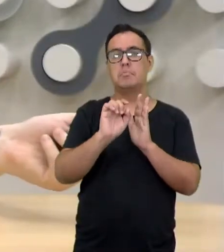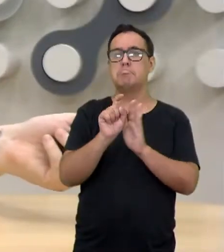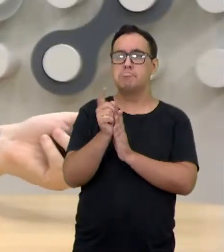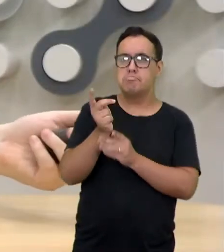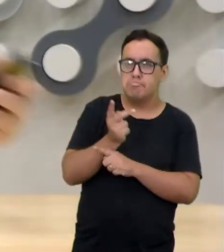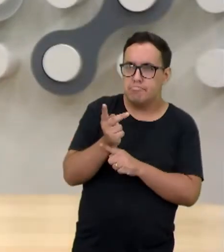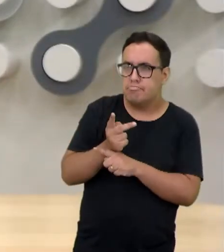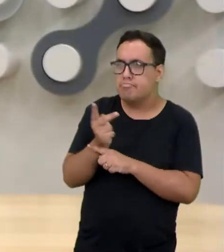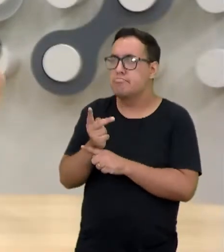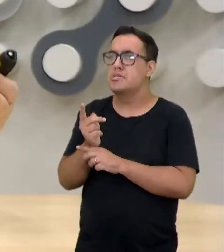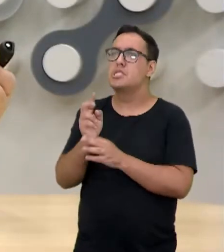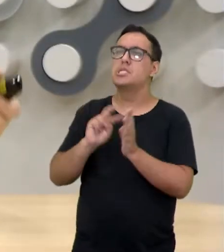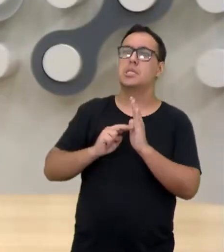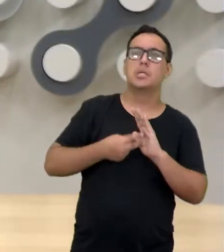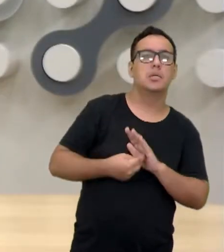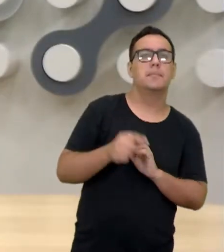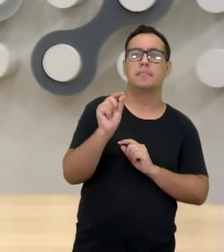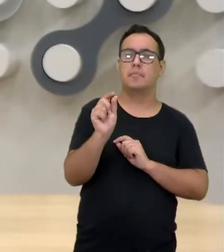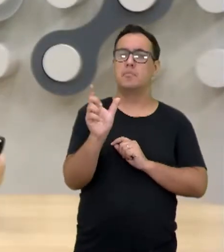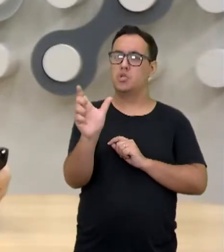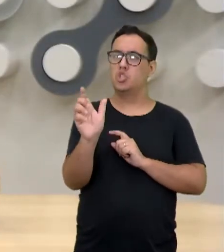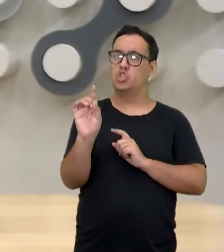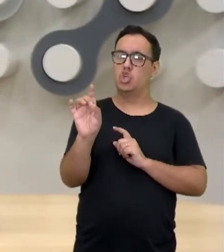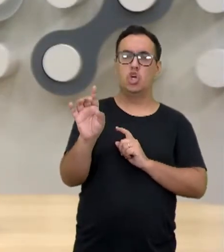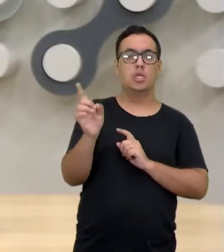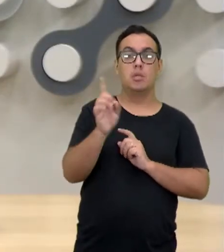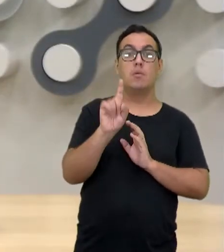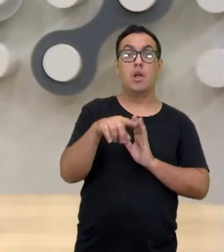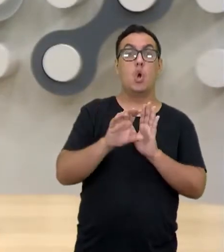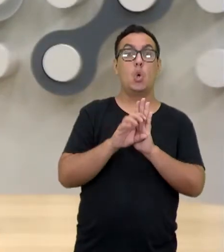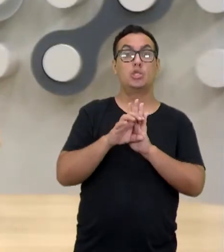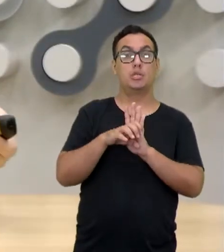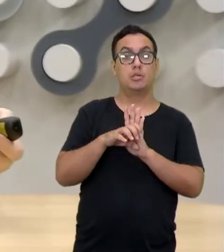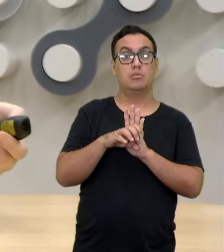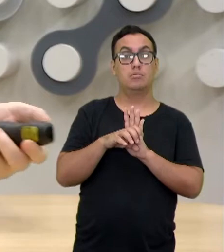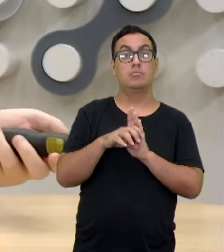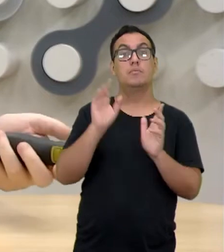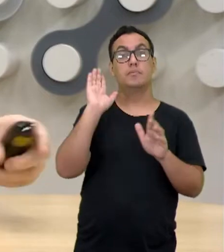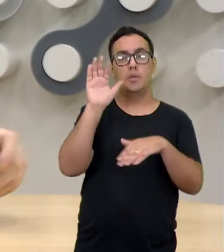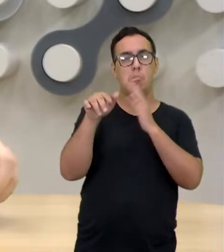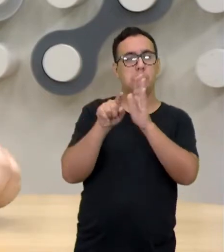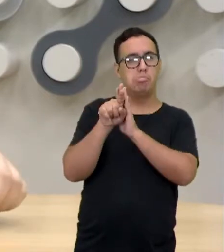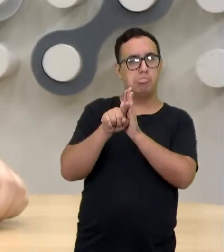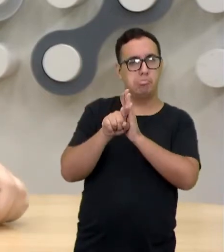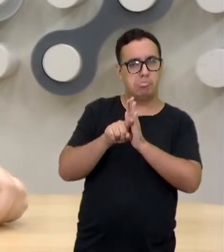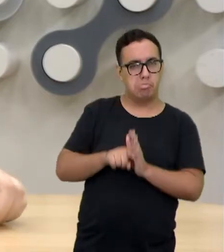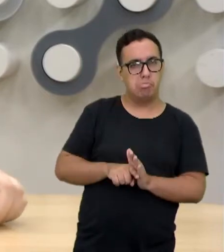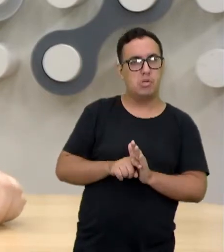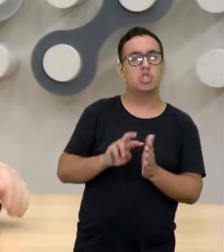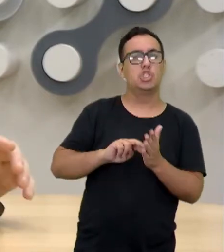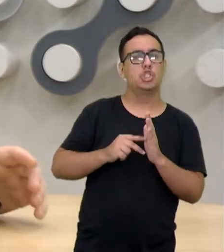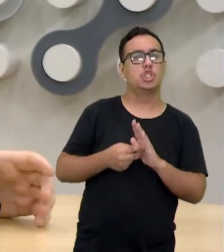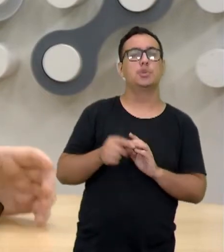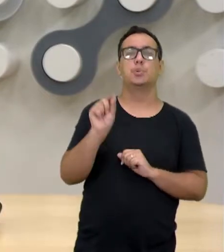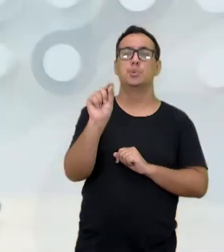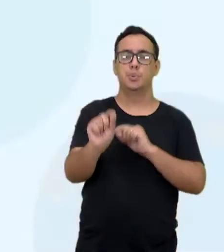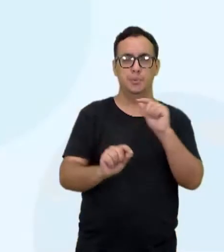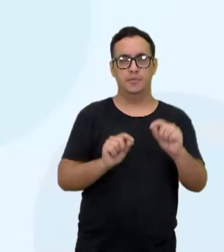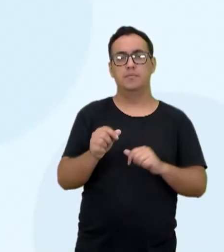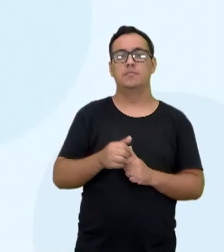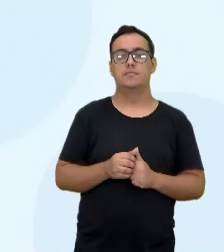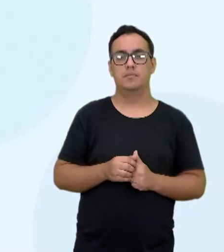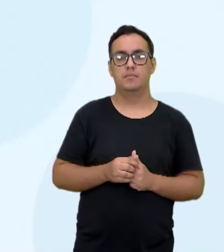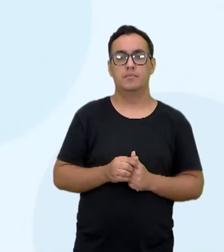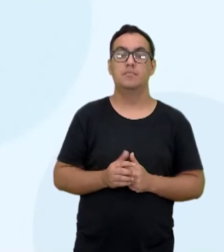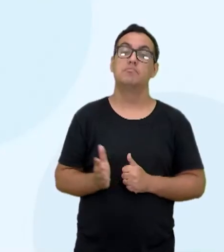significado. Percebi que era mais do que um termo, na verdade era um conceito, e fui procurar o significado deste conceito. Vamos ver